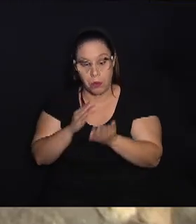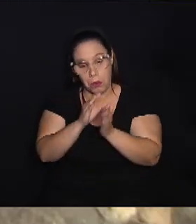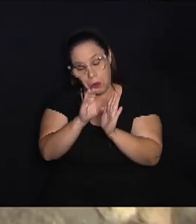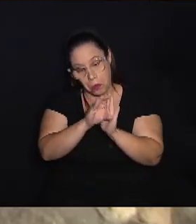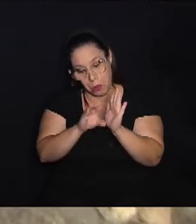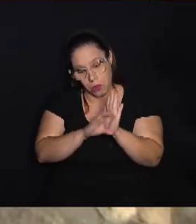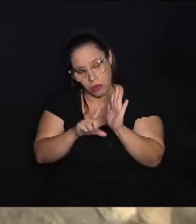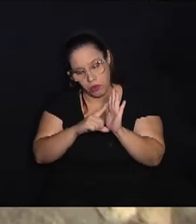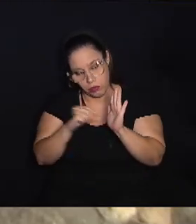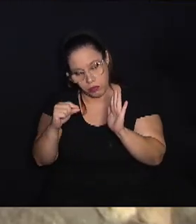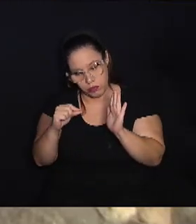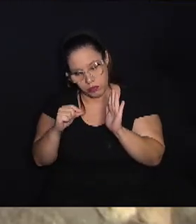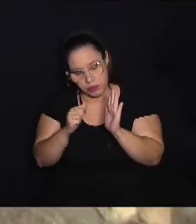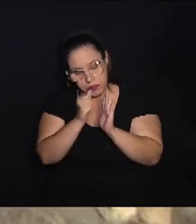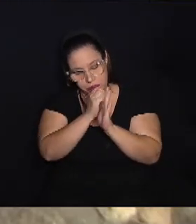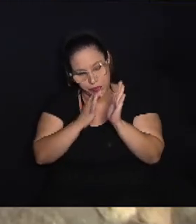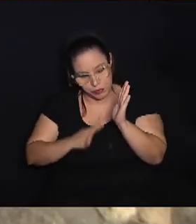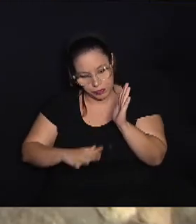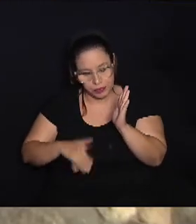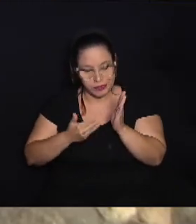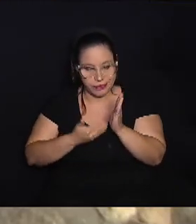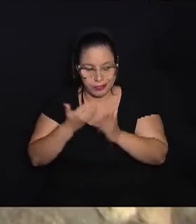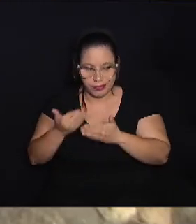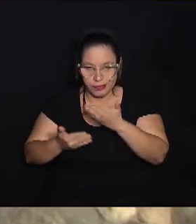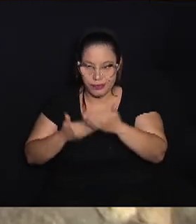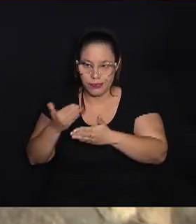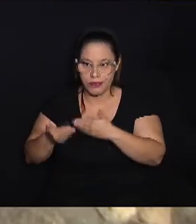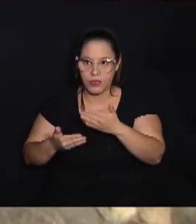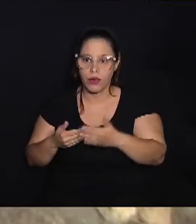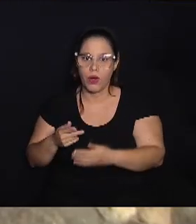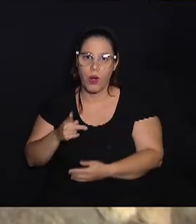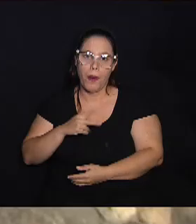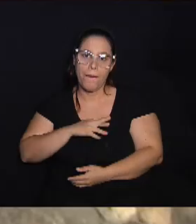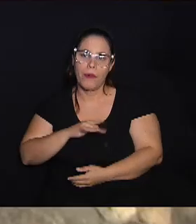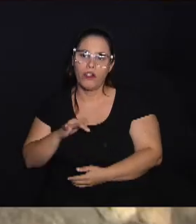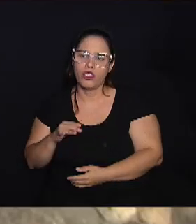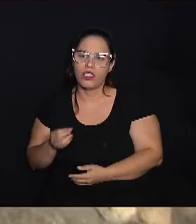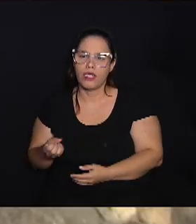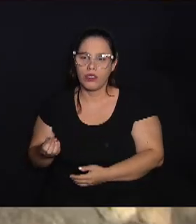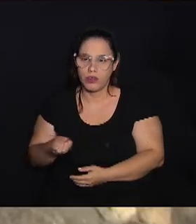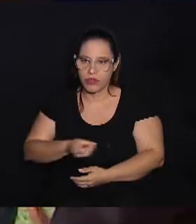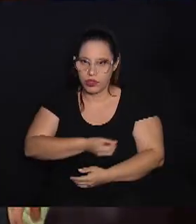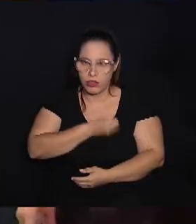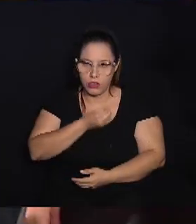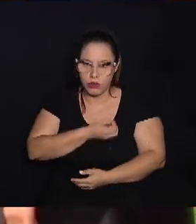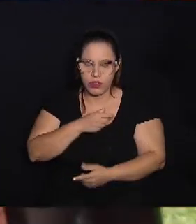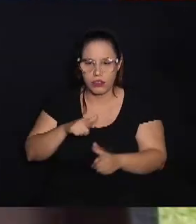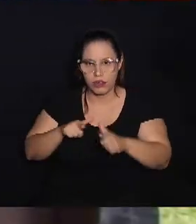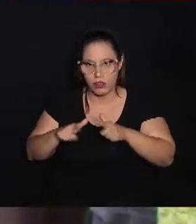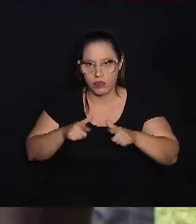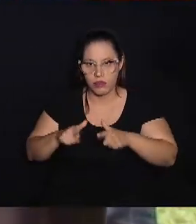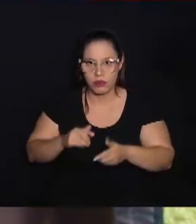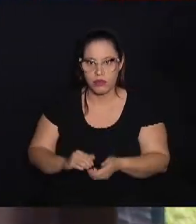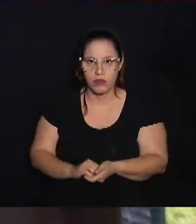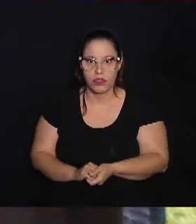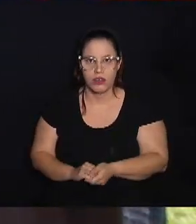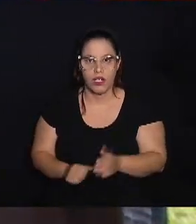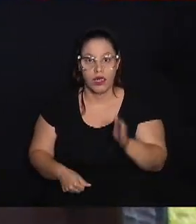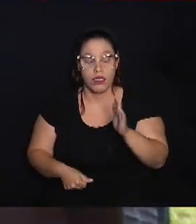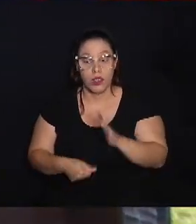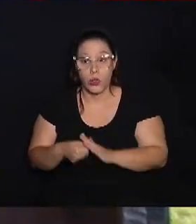que eles escolham atividades que contribuam para o seu projeto de vida, o futuro profissional. Um dos momentos